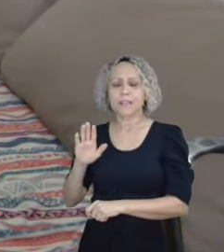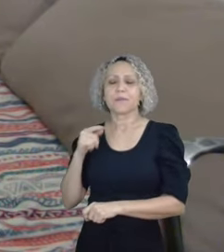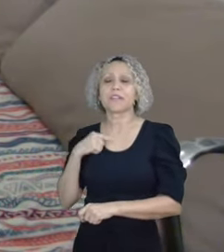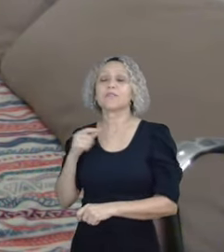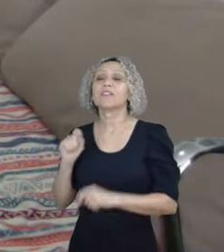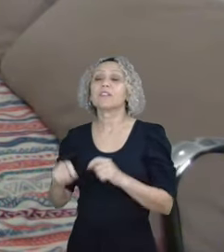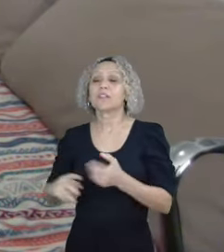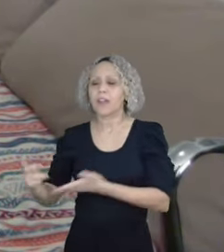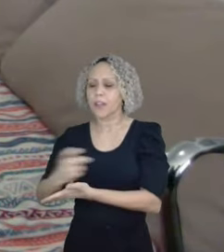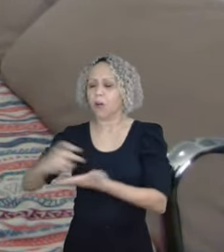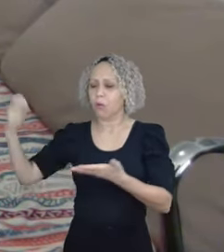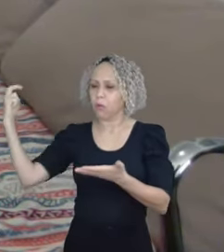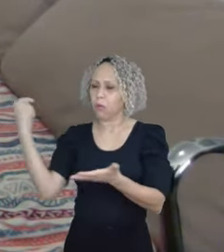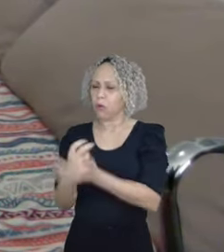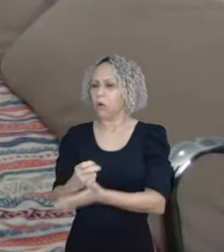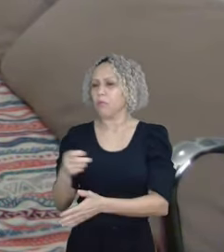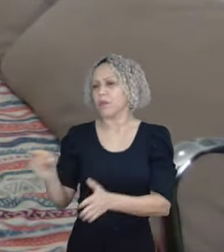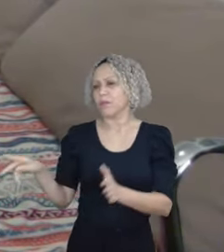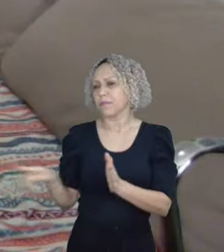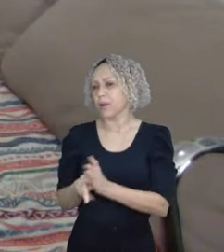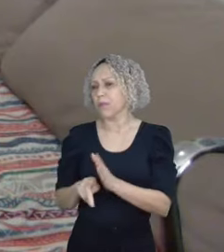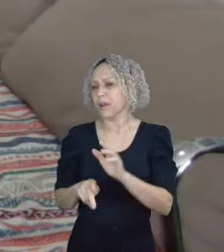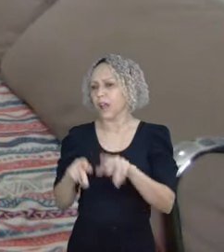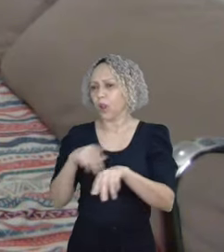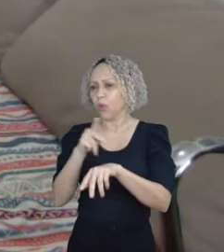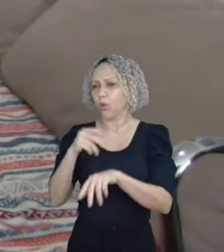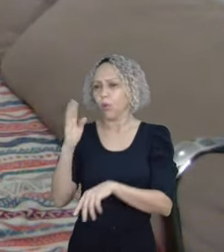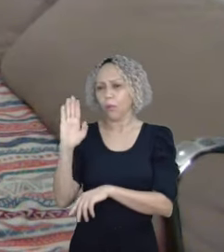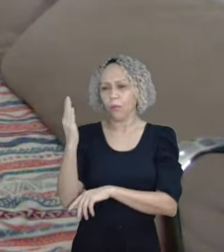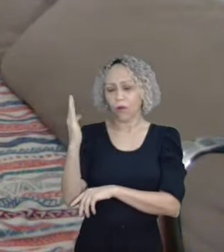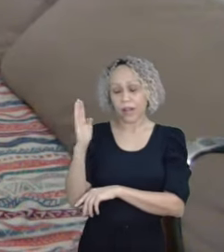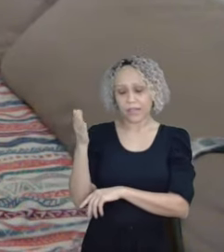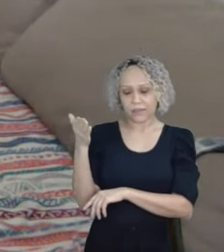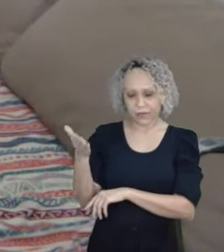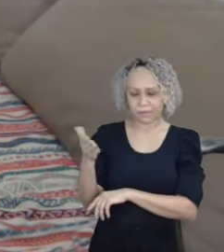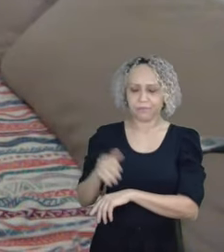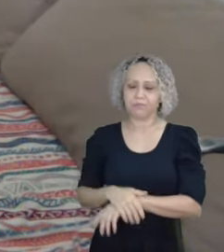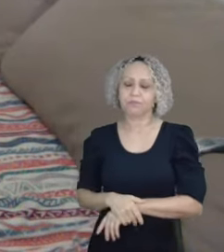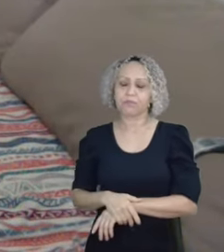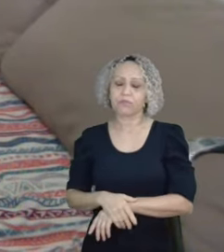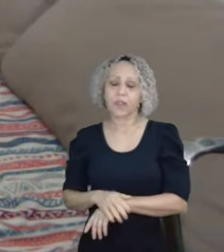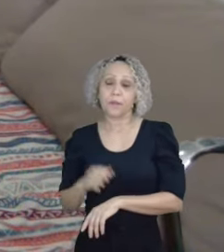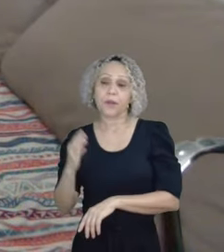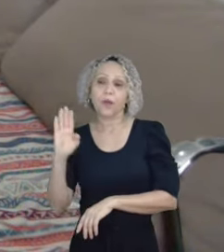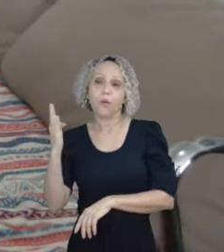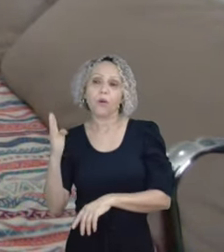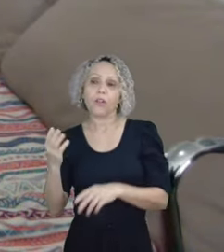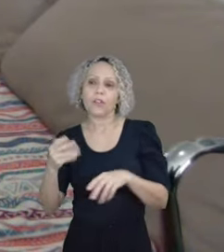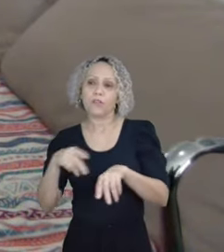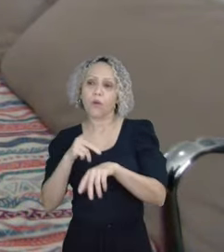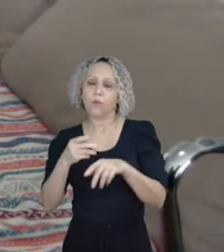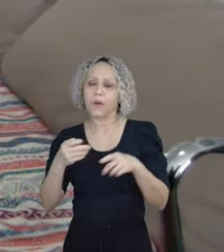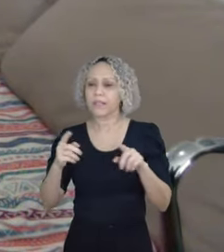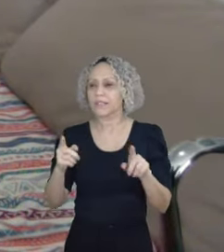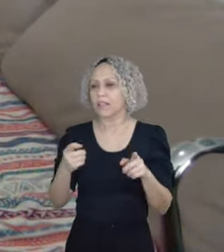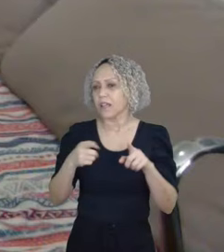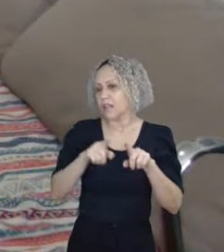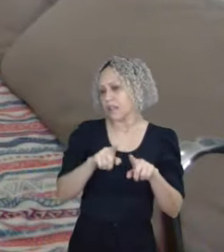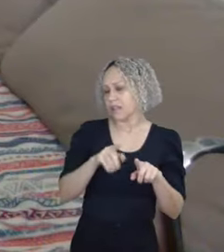país rico em lítio, na época das eleições ali, ao lado da Argentina, né, um país muito